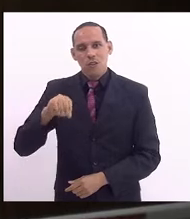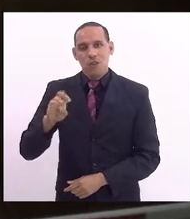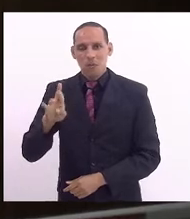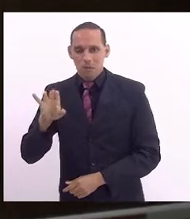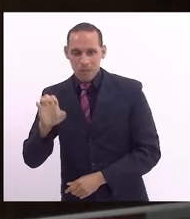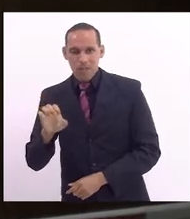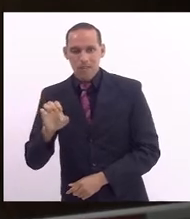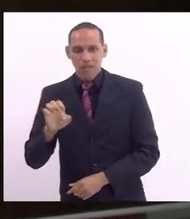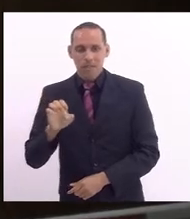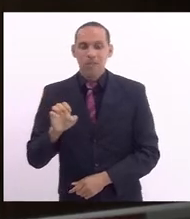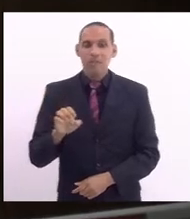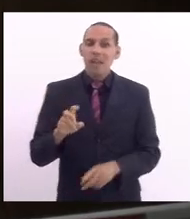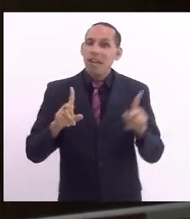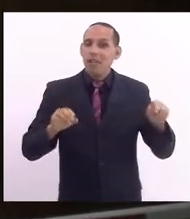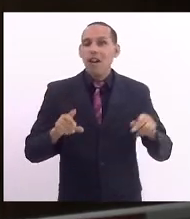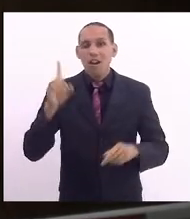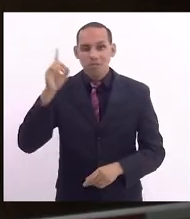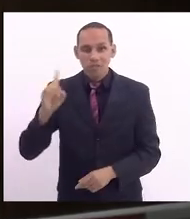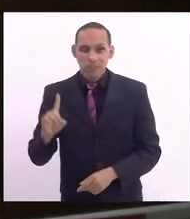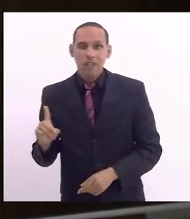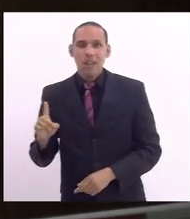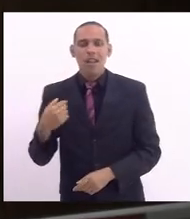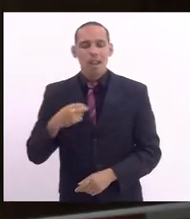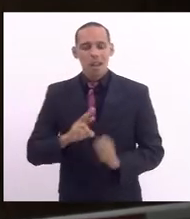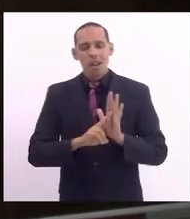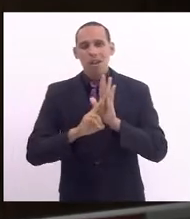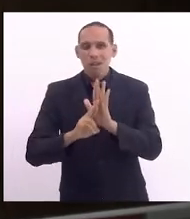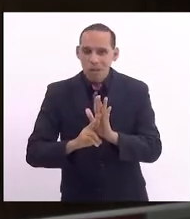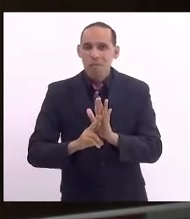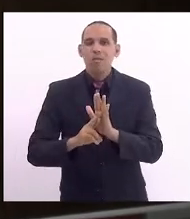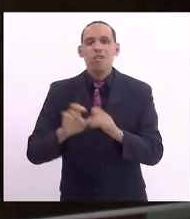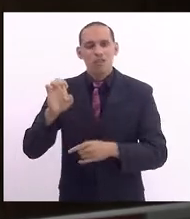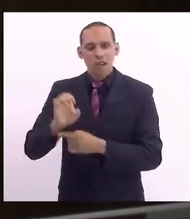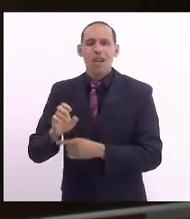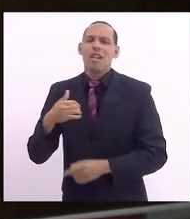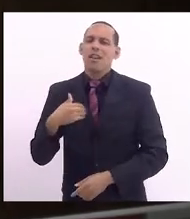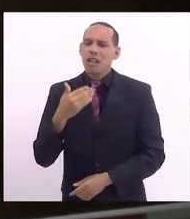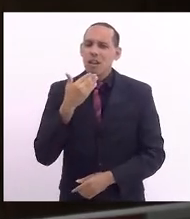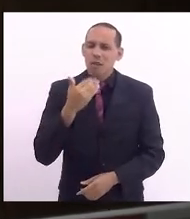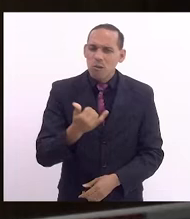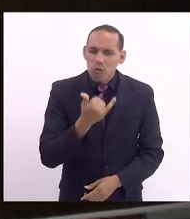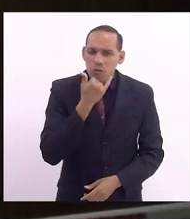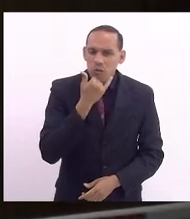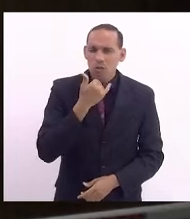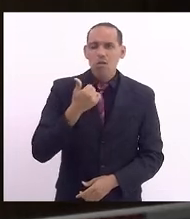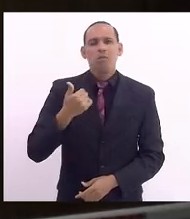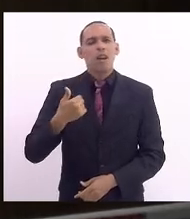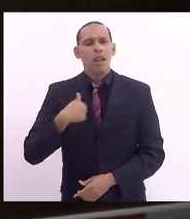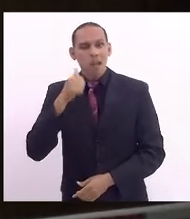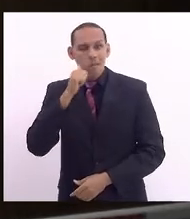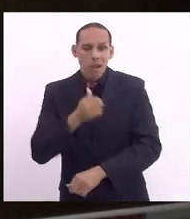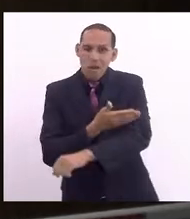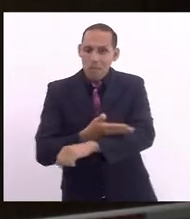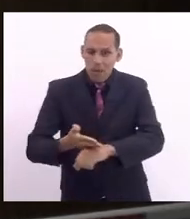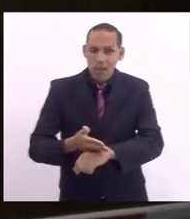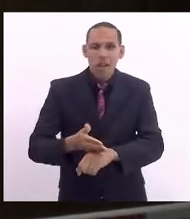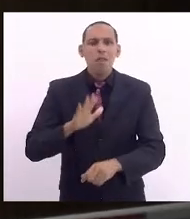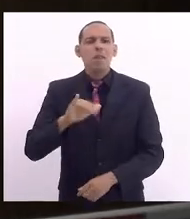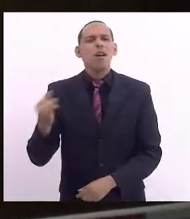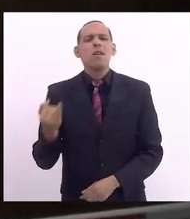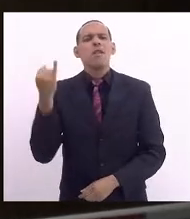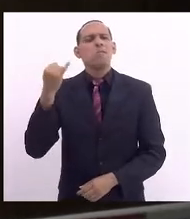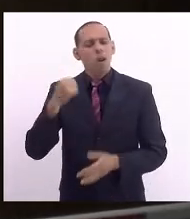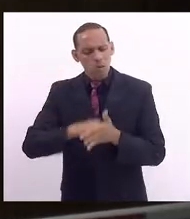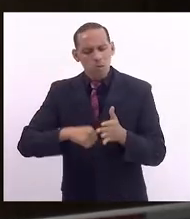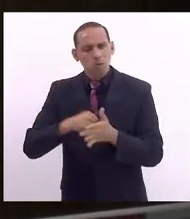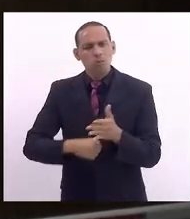nome do Estado, eu peço desculpa, mas também, enquanto uma mulher branca, peço desculpa, mas coloco à disposição, porque é importante a gente construir a luta de